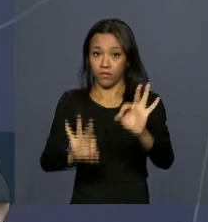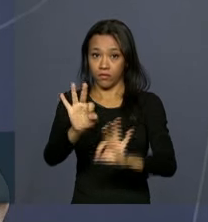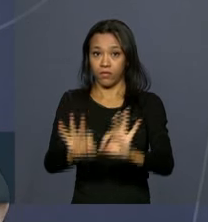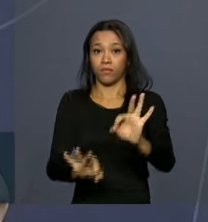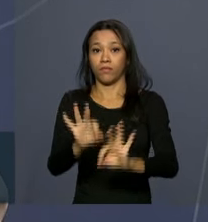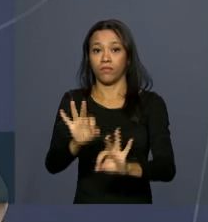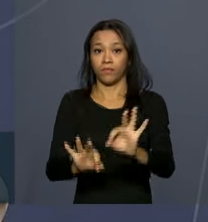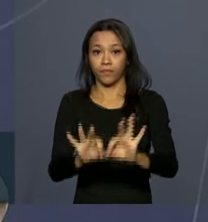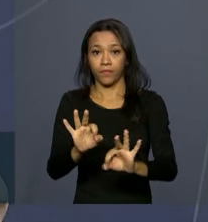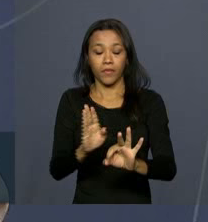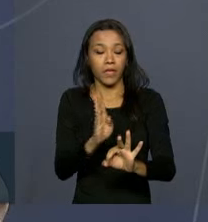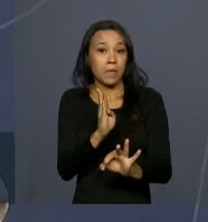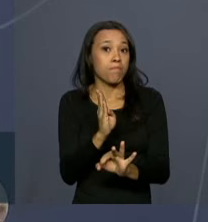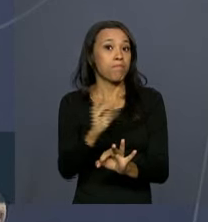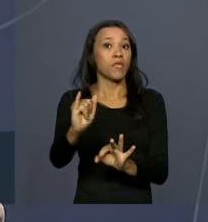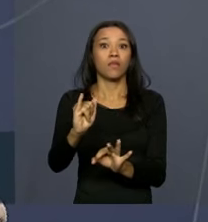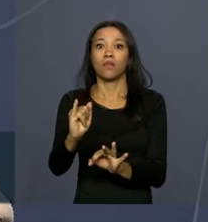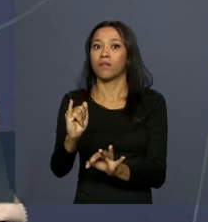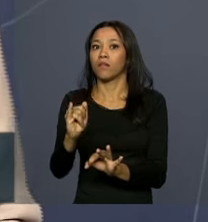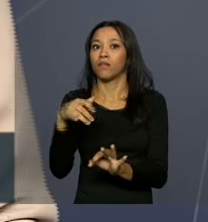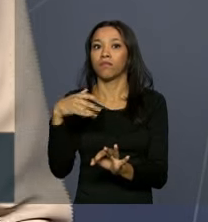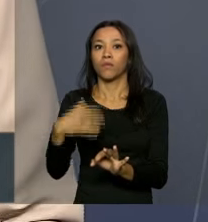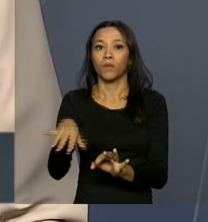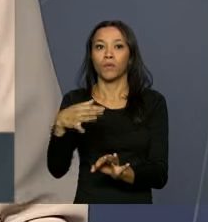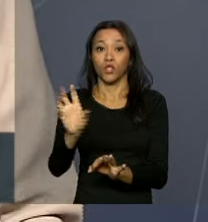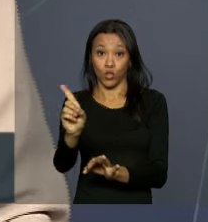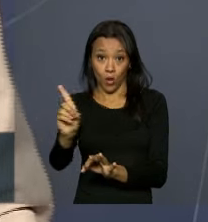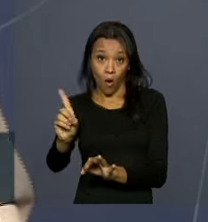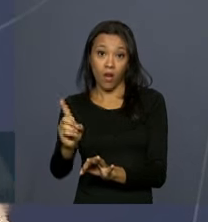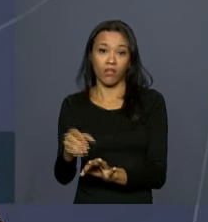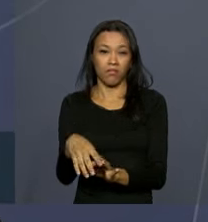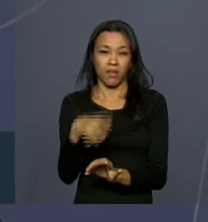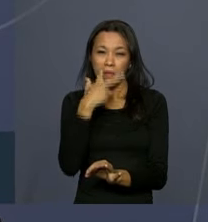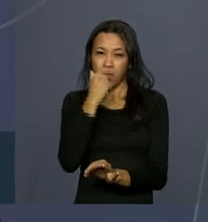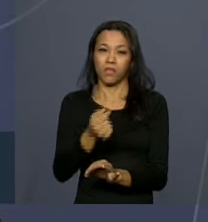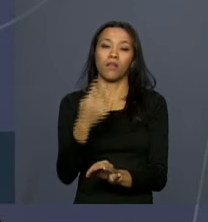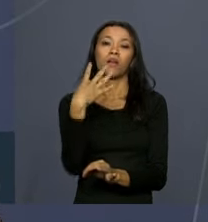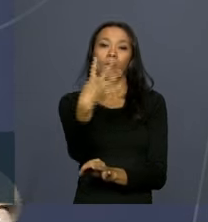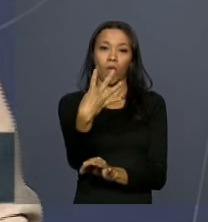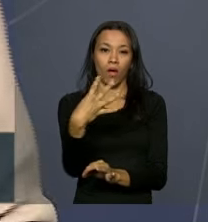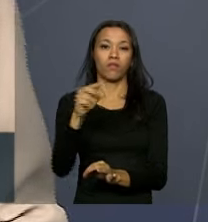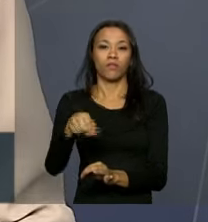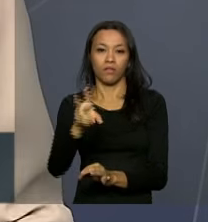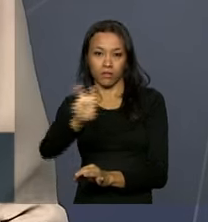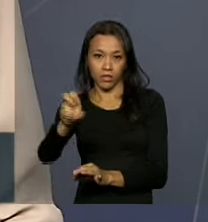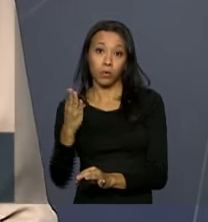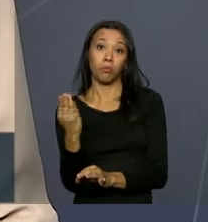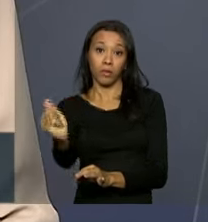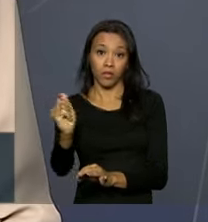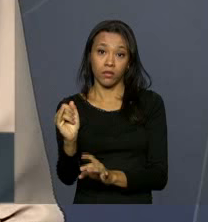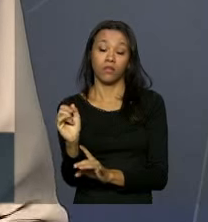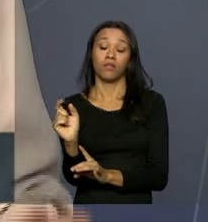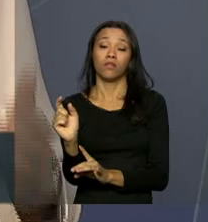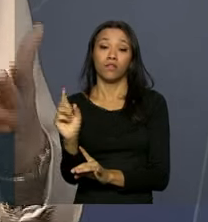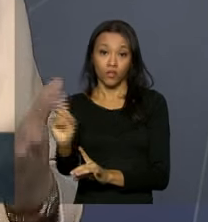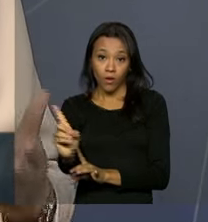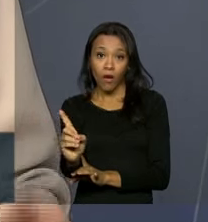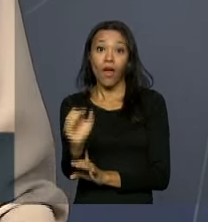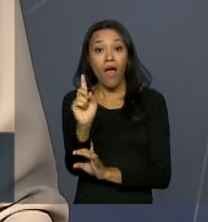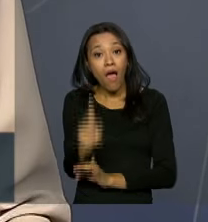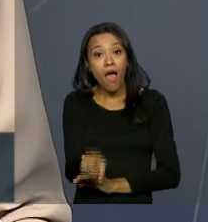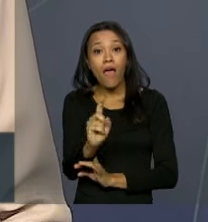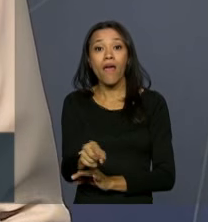em bilhões de dólares, 4 e5, se eu não me engano, bilhões de dólares. E é um projeto